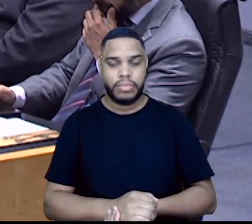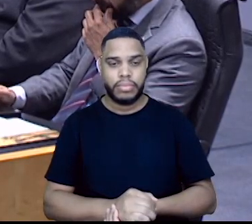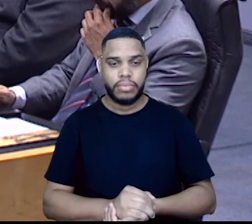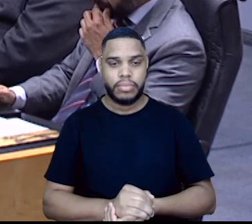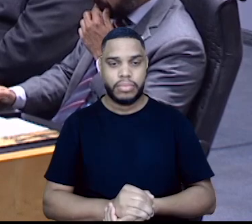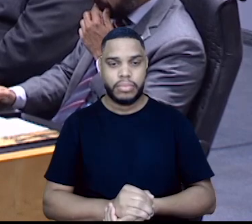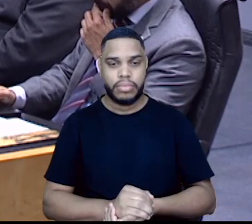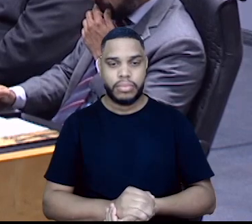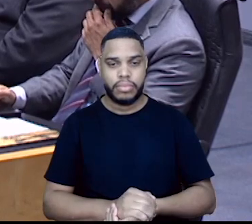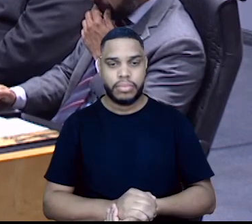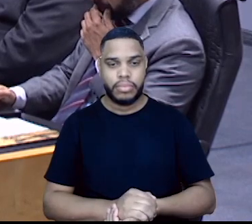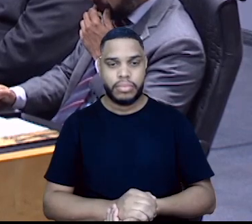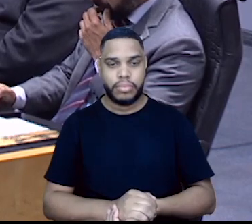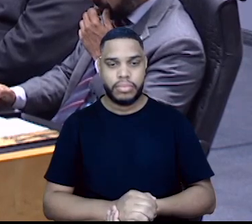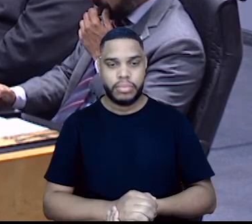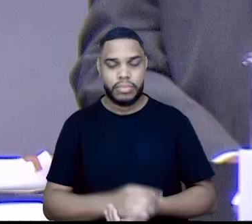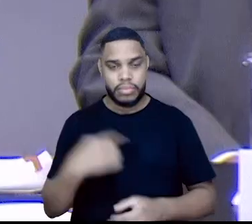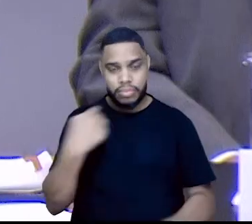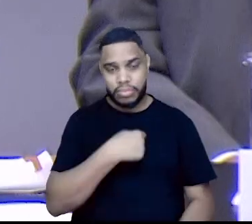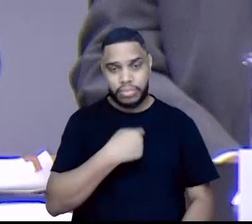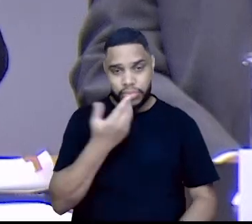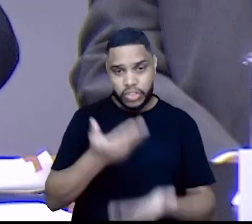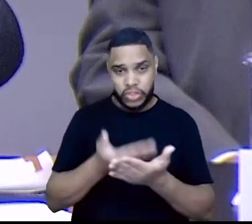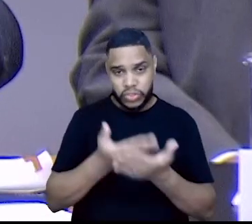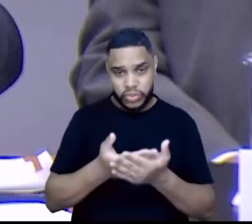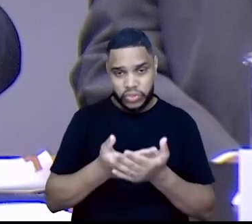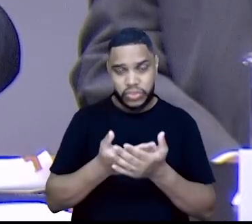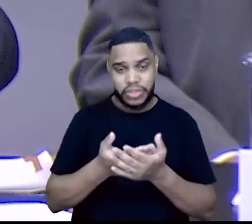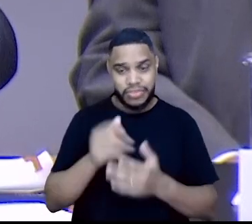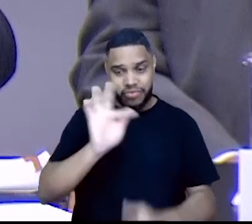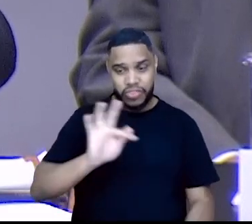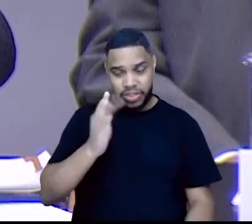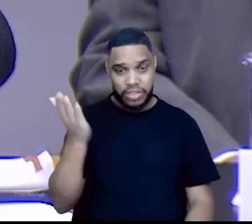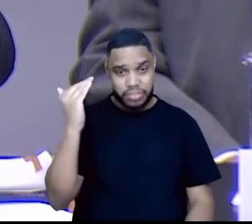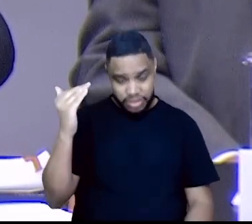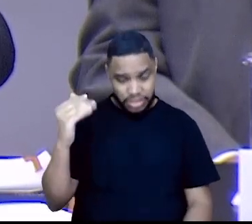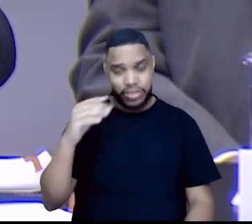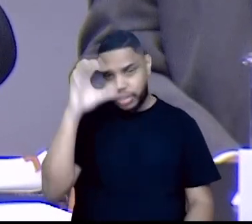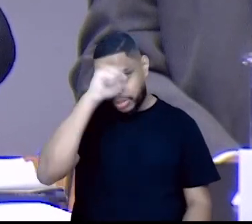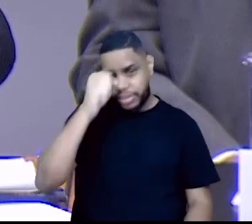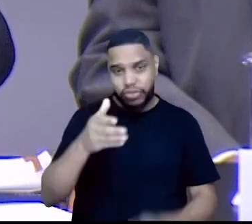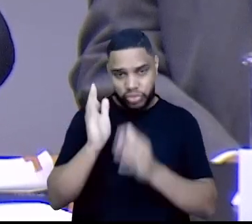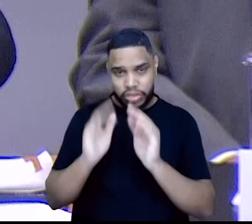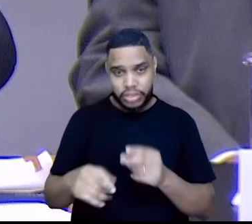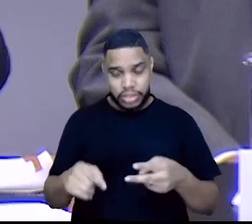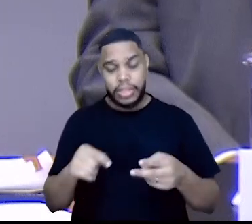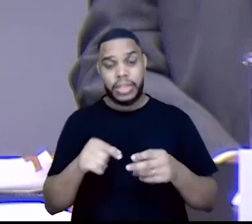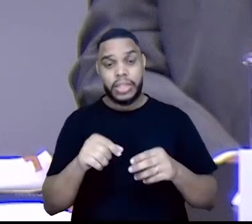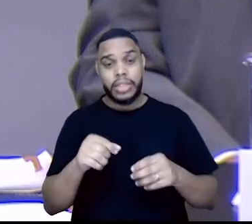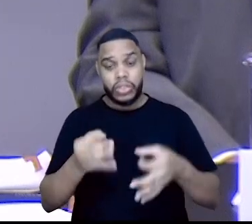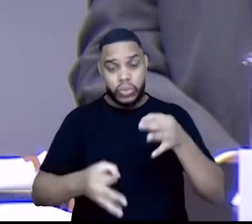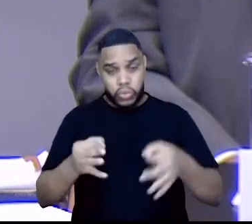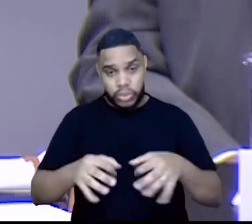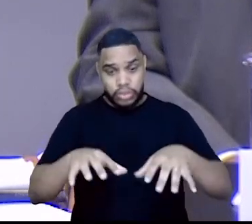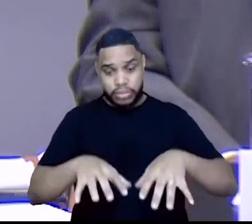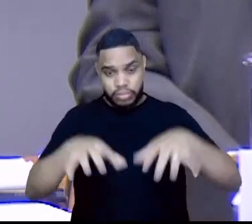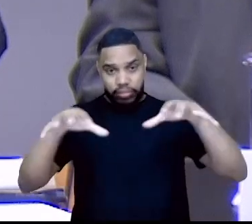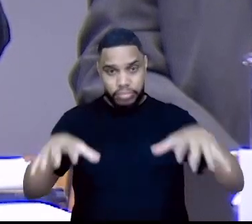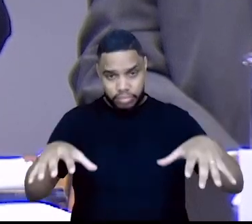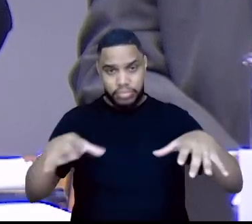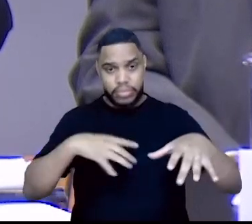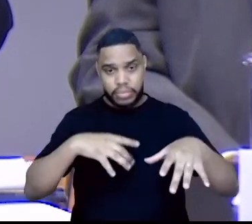Nós todos aprendemos na faculdade que existem dois grandes sistemas jurídicos no mundo. Existem